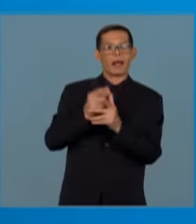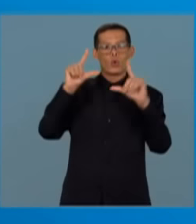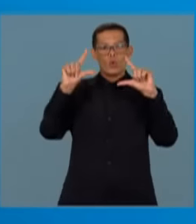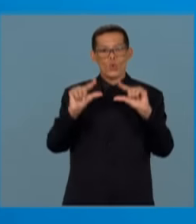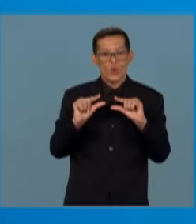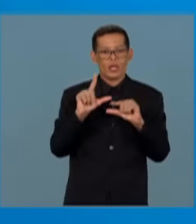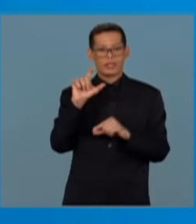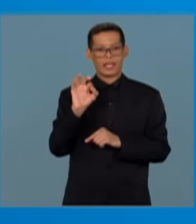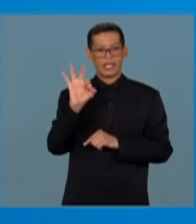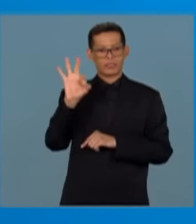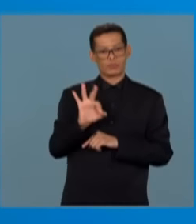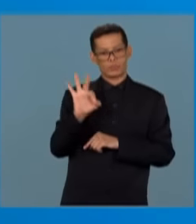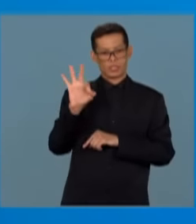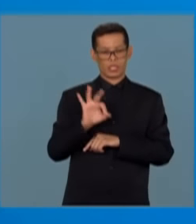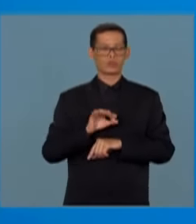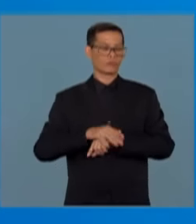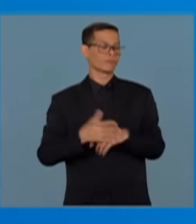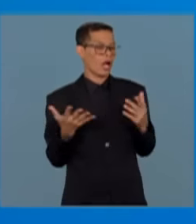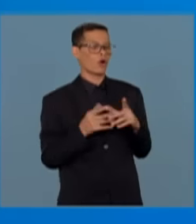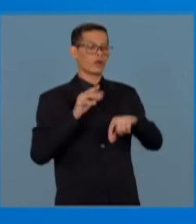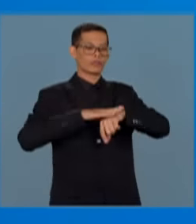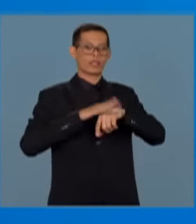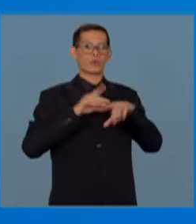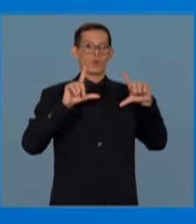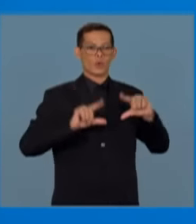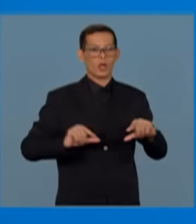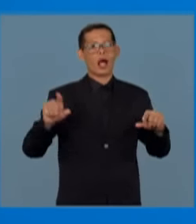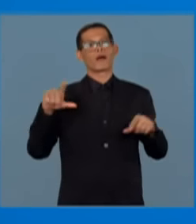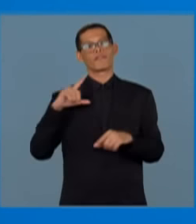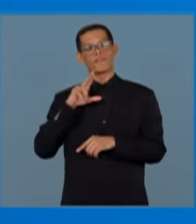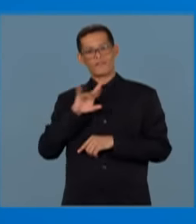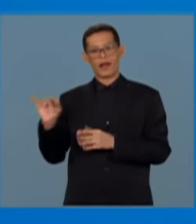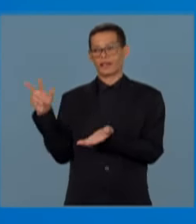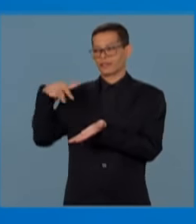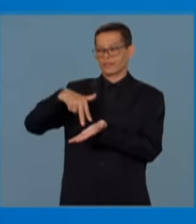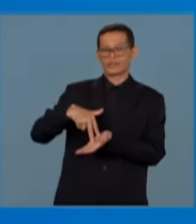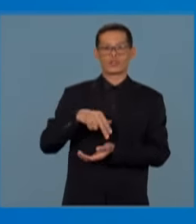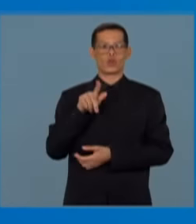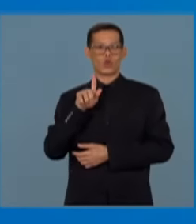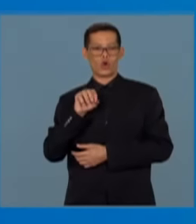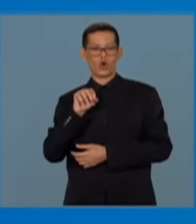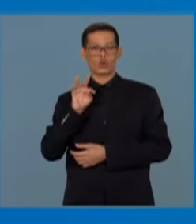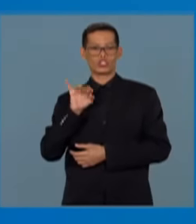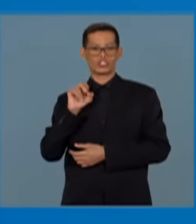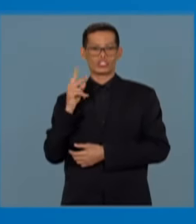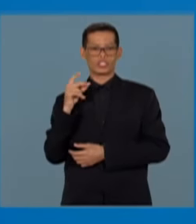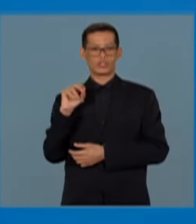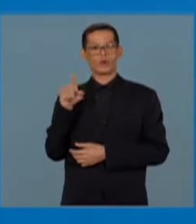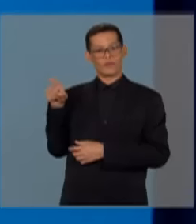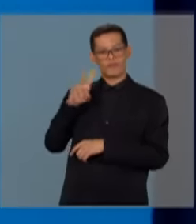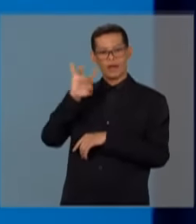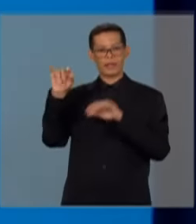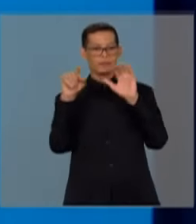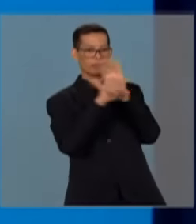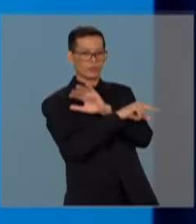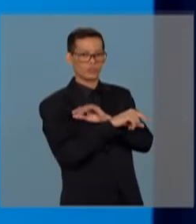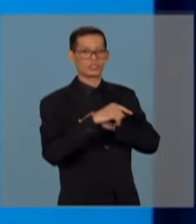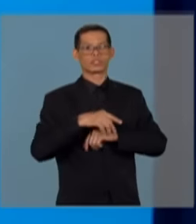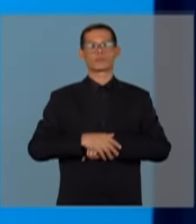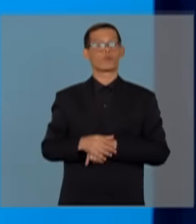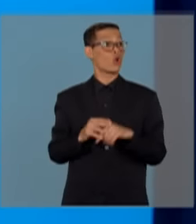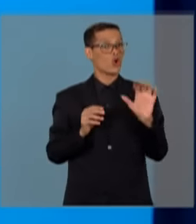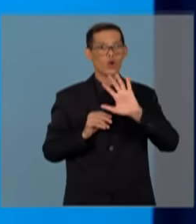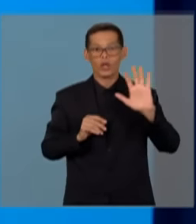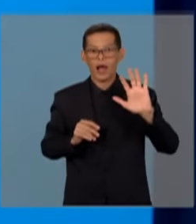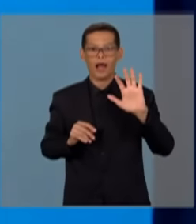Vamos à próxima pergunta que é feita por Reinaldo gotino apresentador do Balanço Geral gotino bem-vindo Boa noite para quem vai sua pergunta Olá